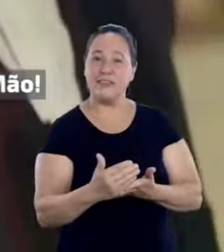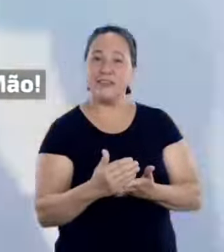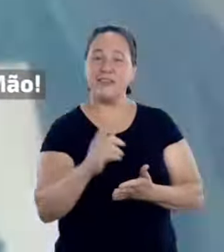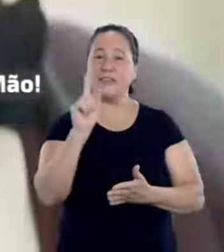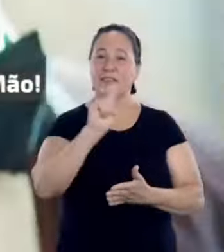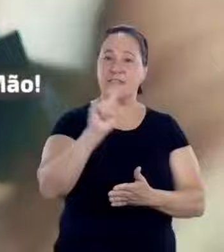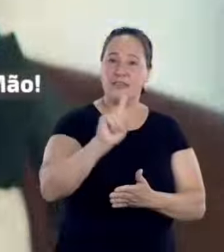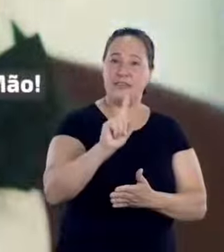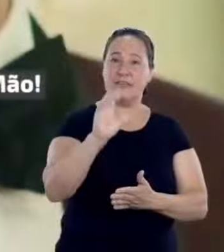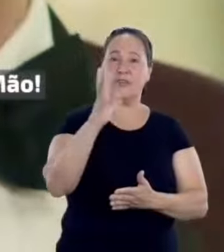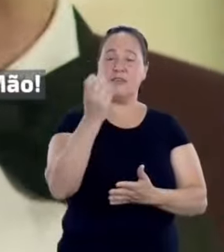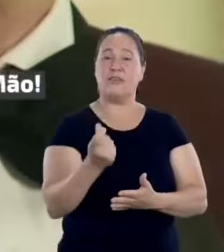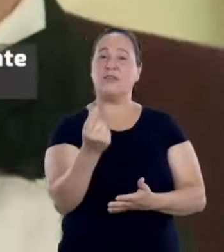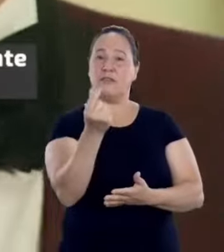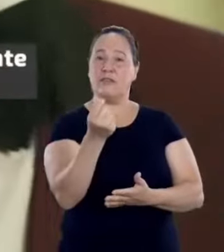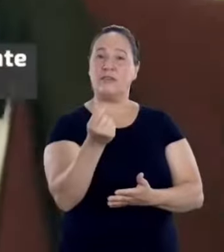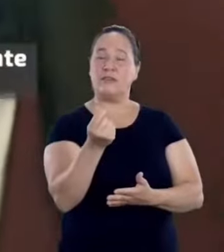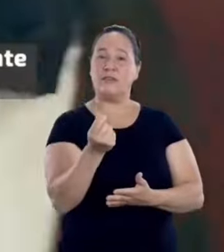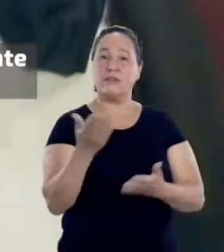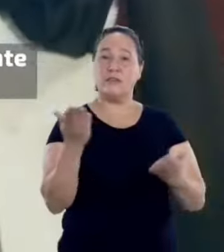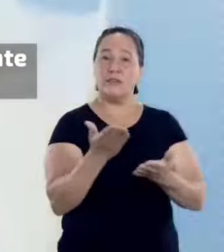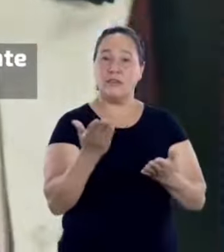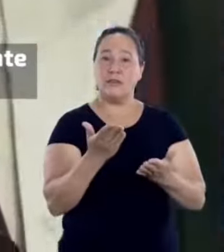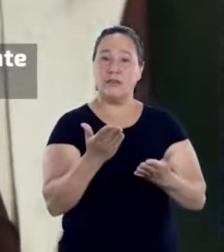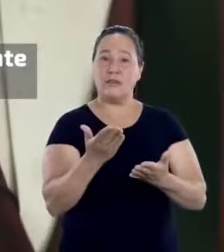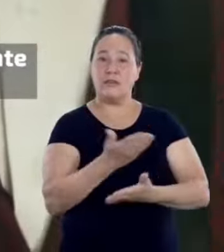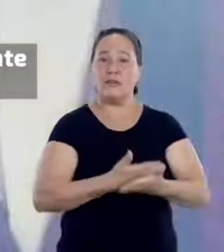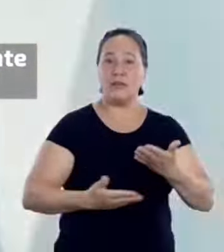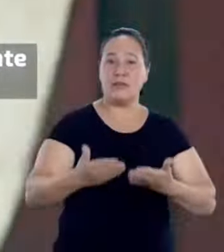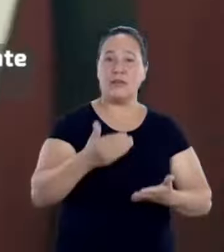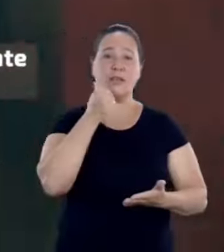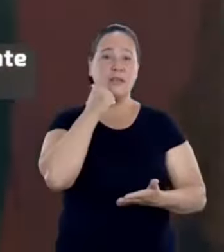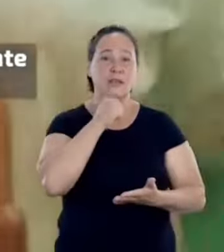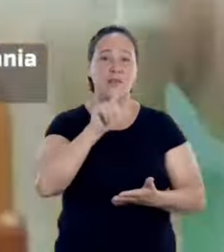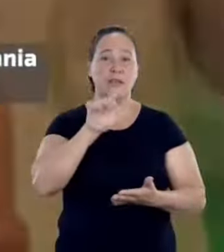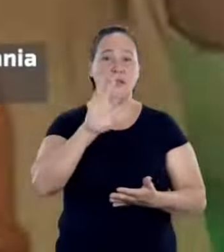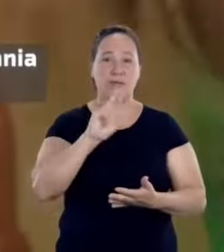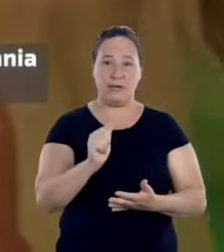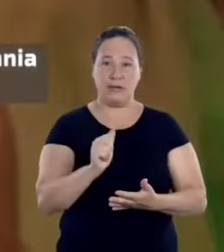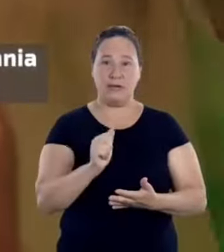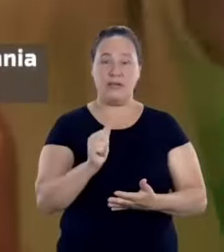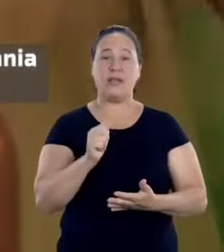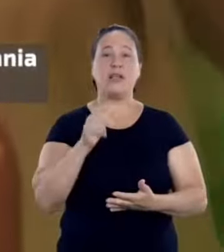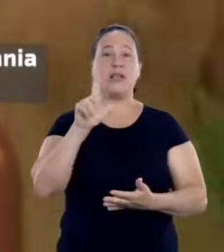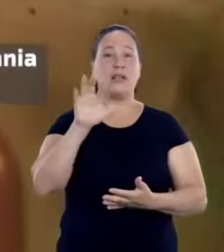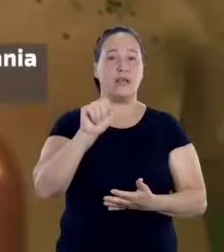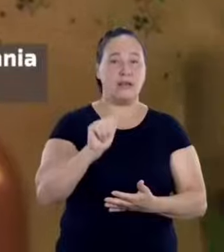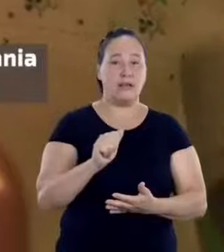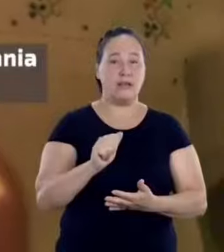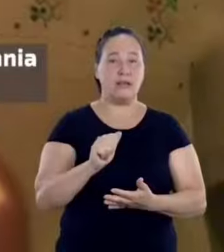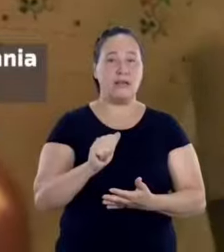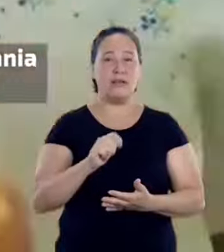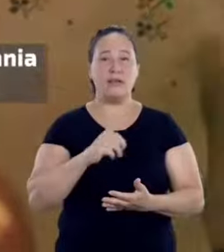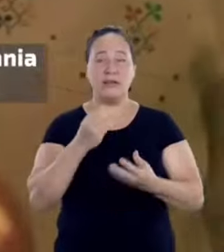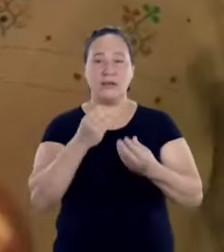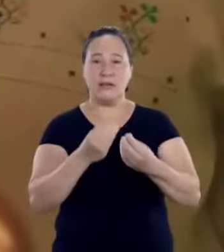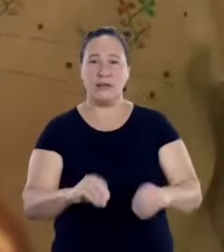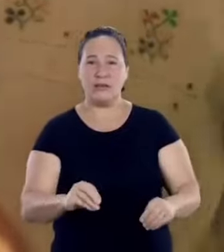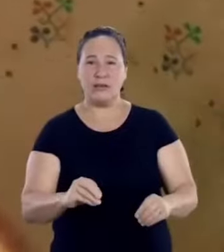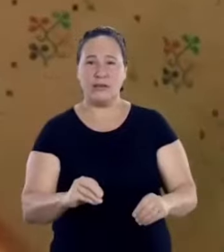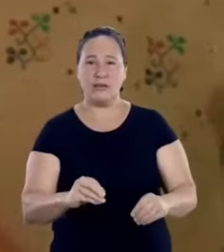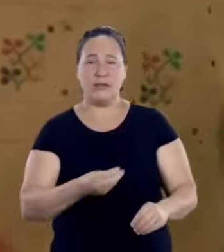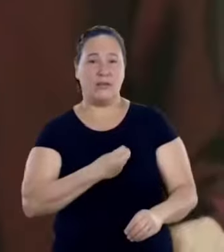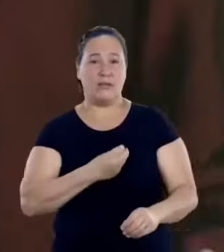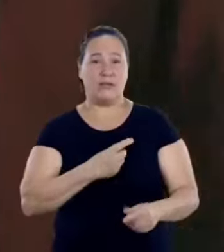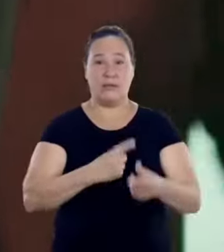Sim ou Não, Dinheiro na Mão. E hoje a nossa participante é a Dona Laura. A Dona Laura tem uma mania que prejudica muito